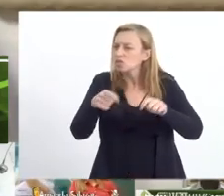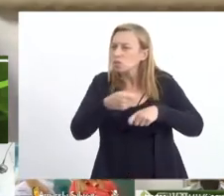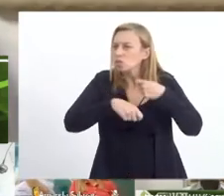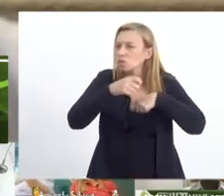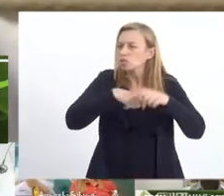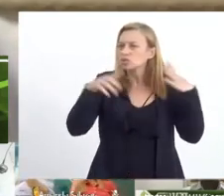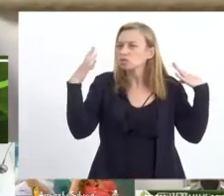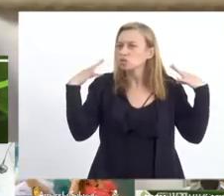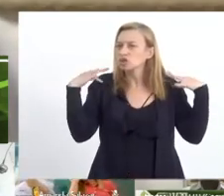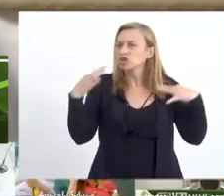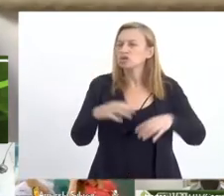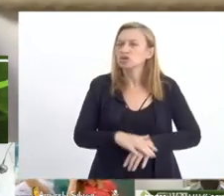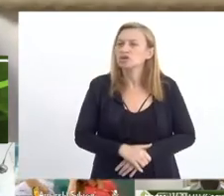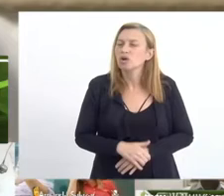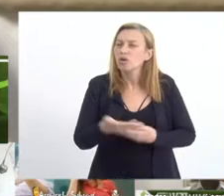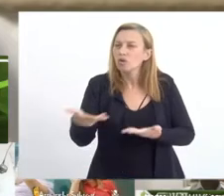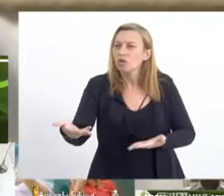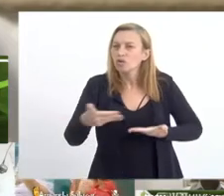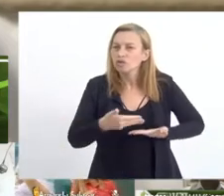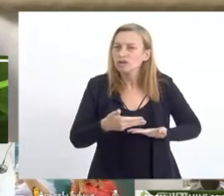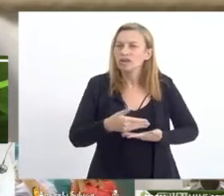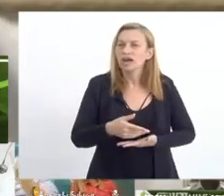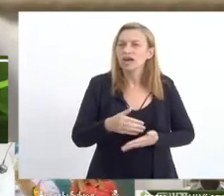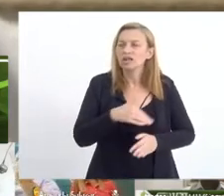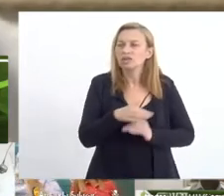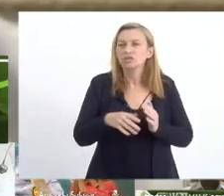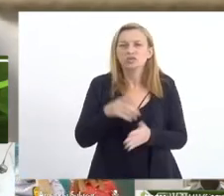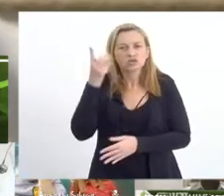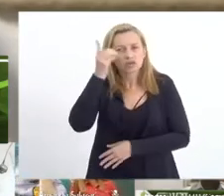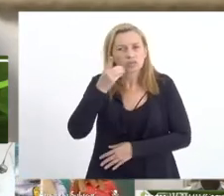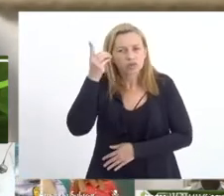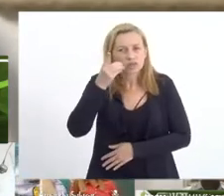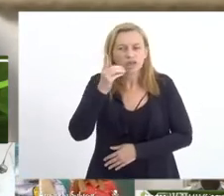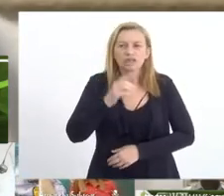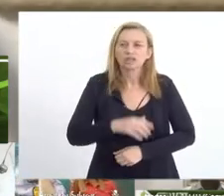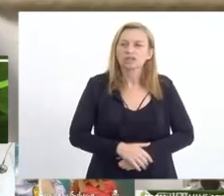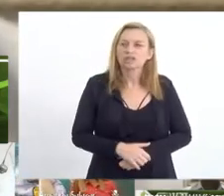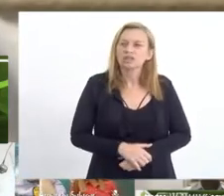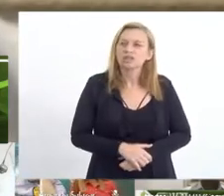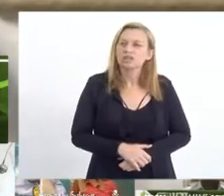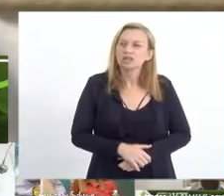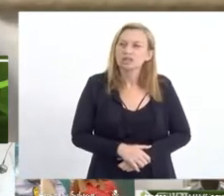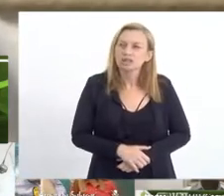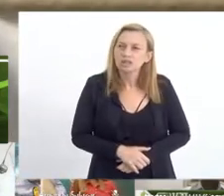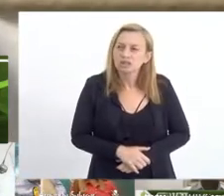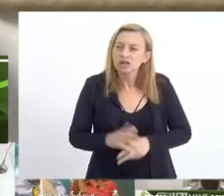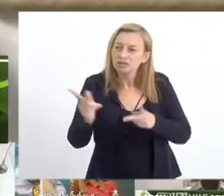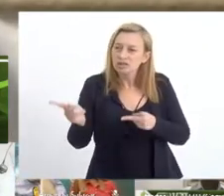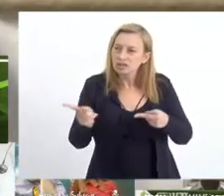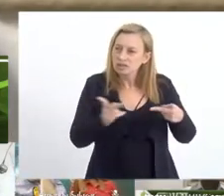do município, né, convidar os senhores deputados para estar na nossa